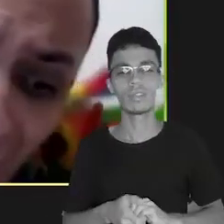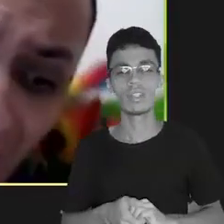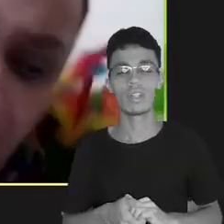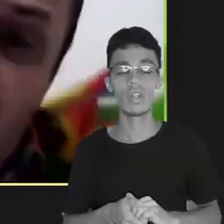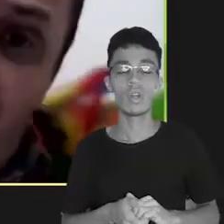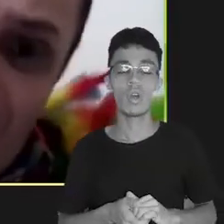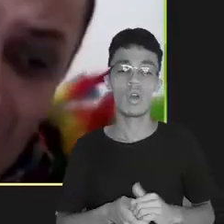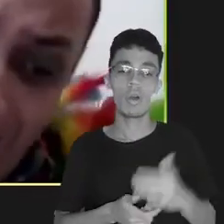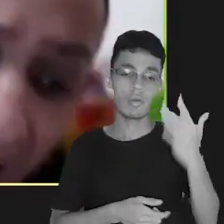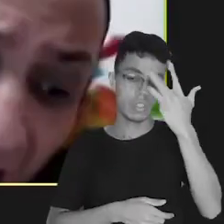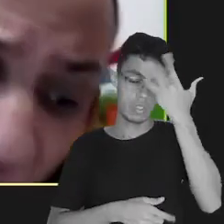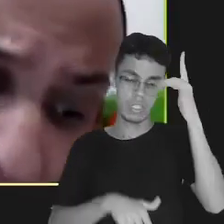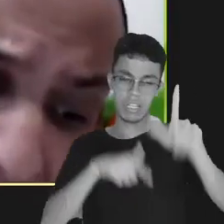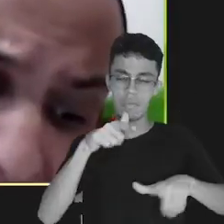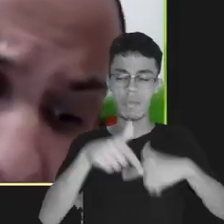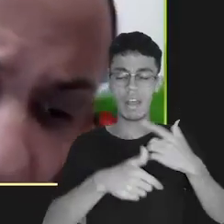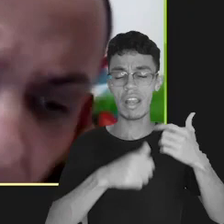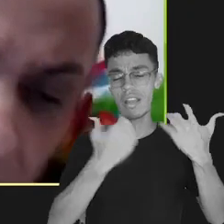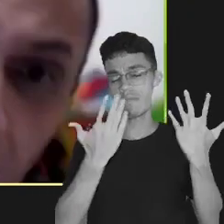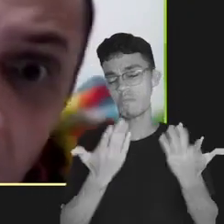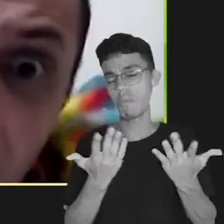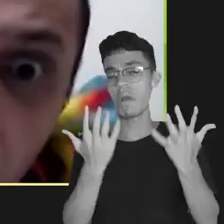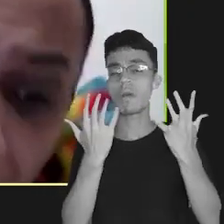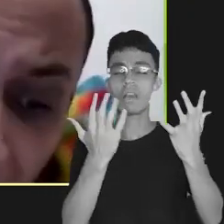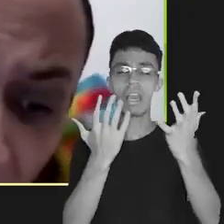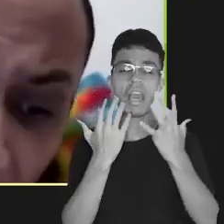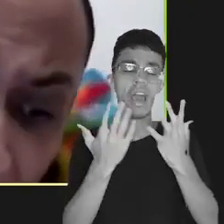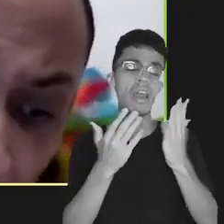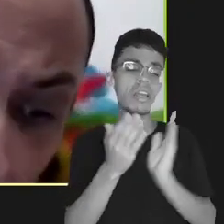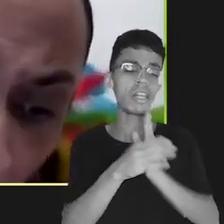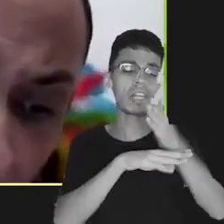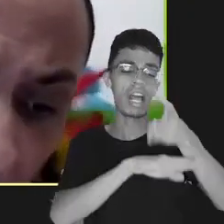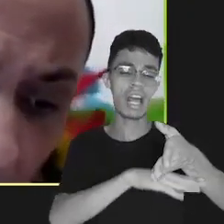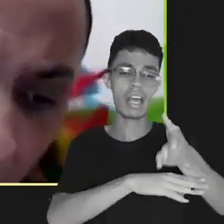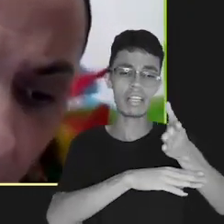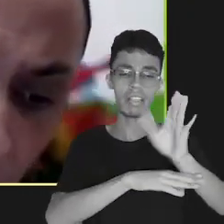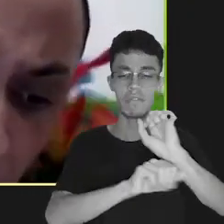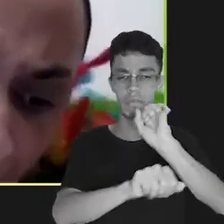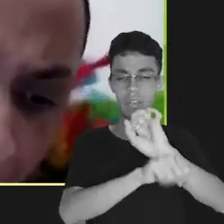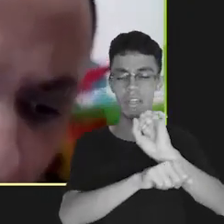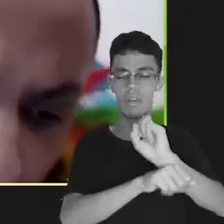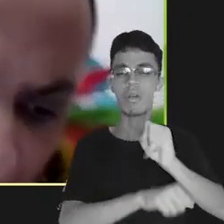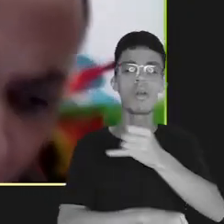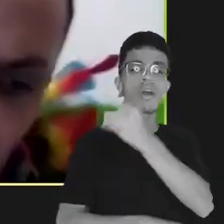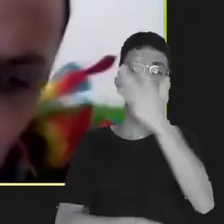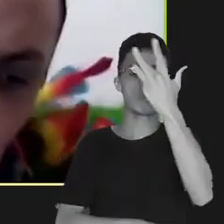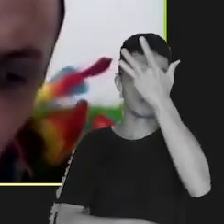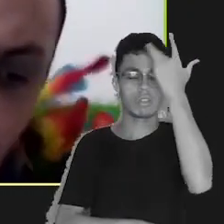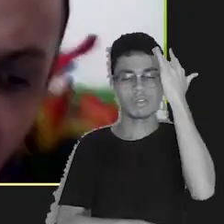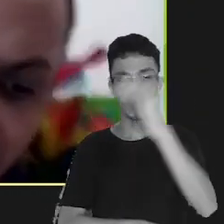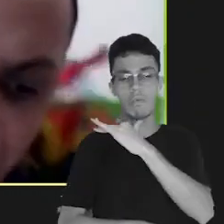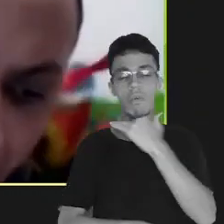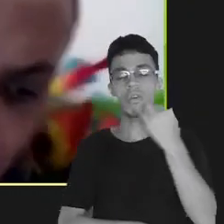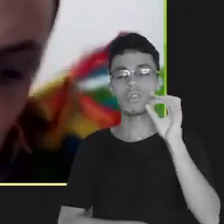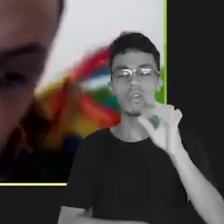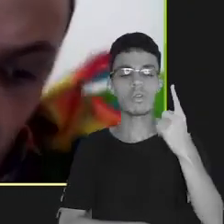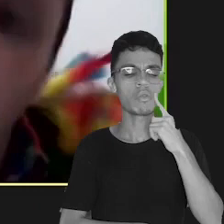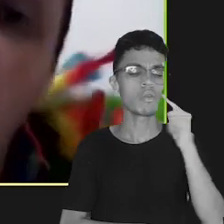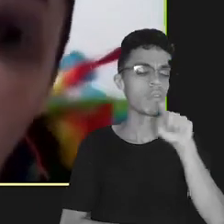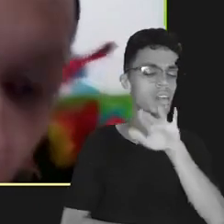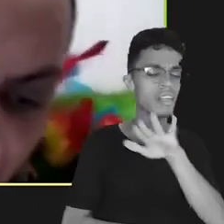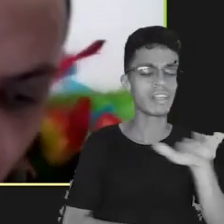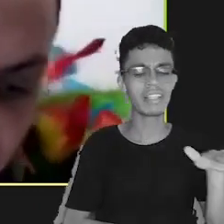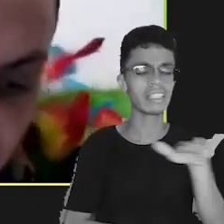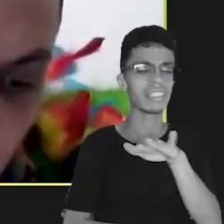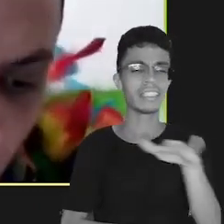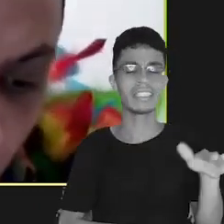O agente prefere entrar e ir ficando. Quanta gente não morre só em ver o agente. E assim, se